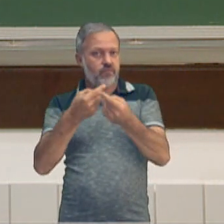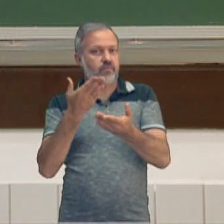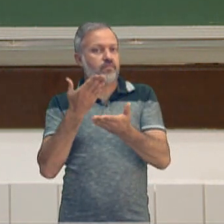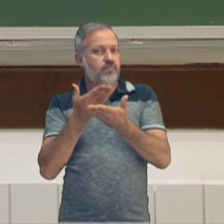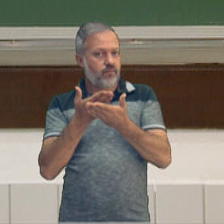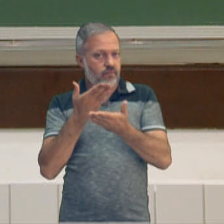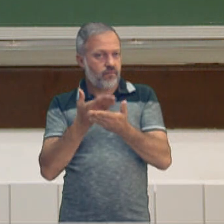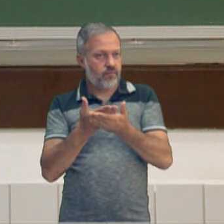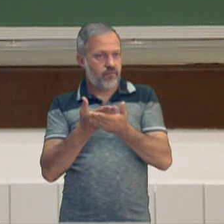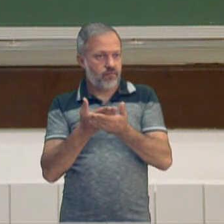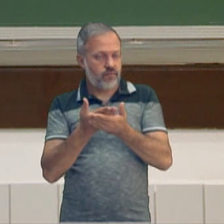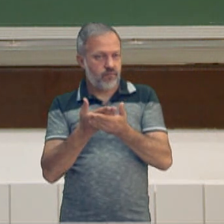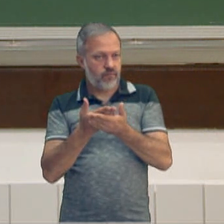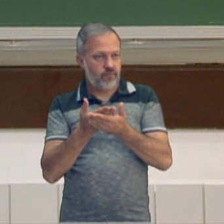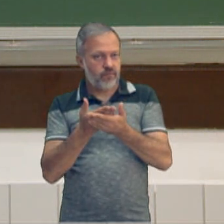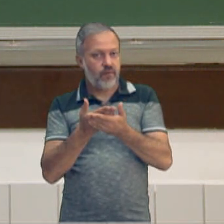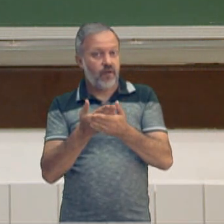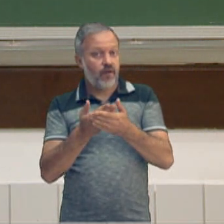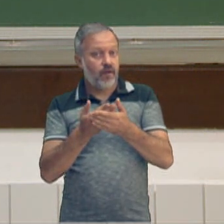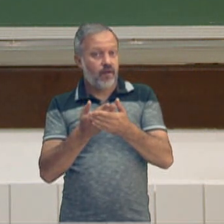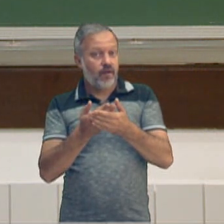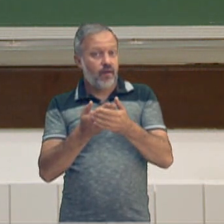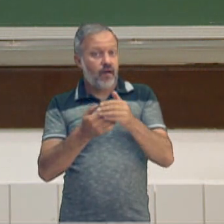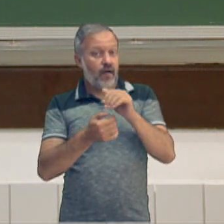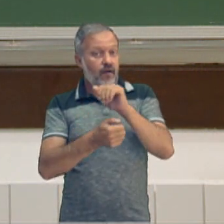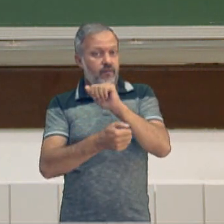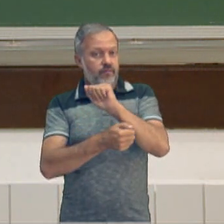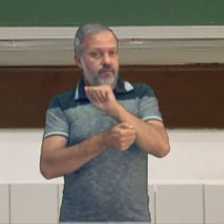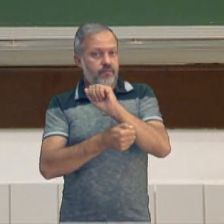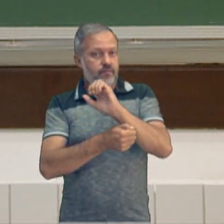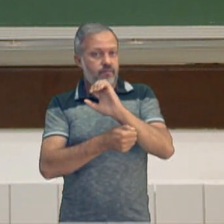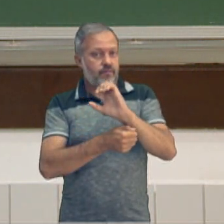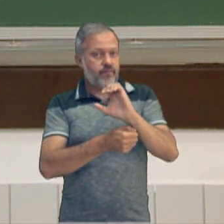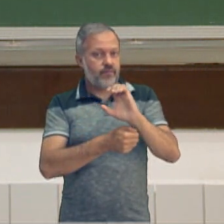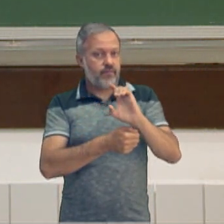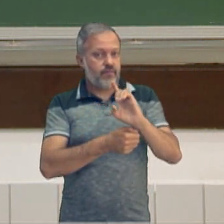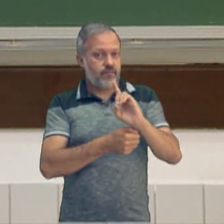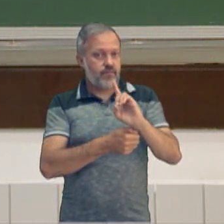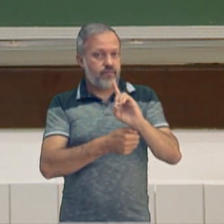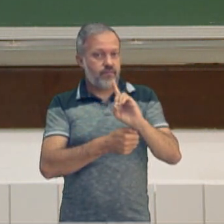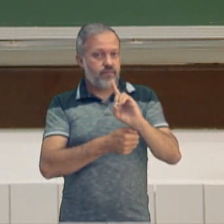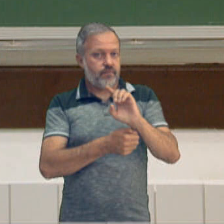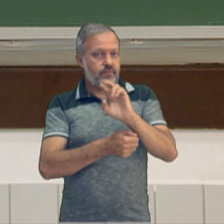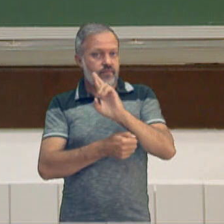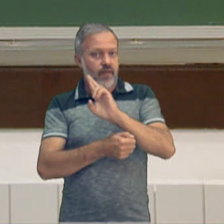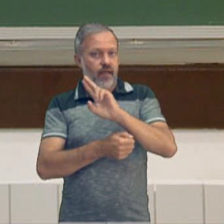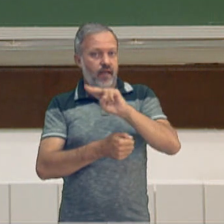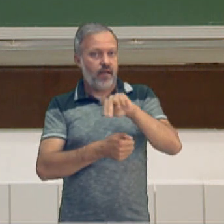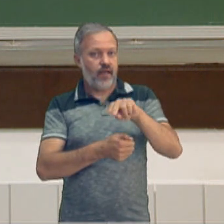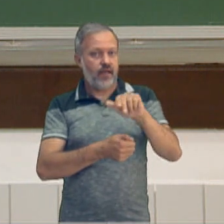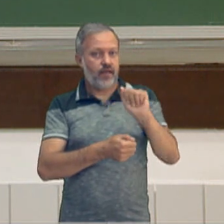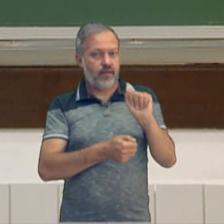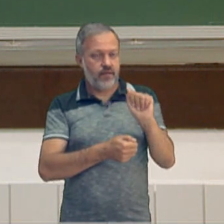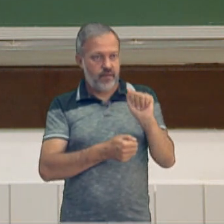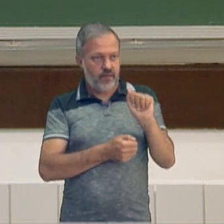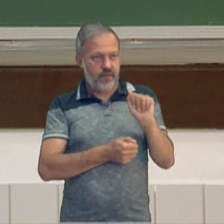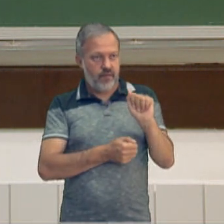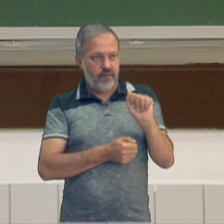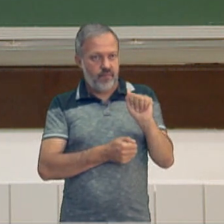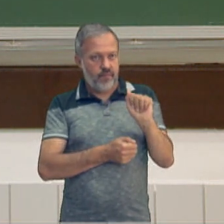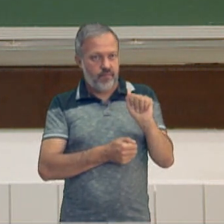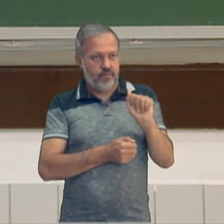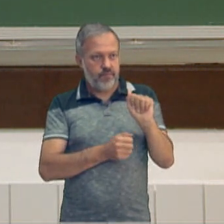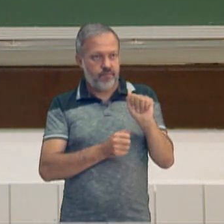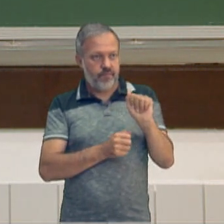falar aí sobre os ácidos nucleicos e vamos começar a encerrar essa parte da química da vida para entrar falando de verdade sobre a